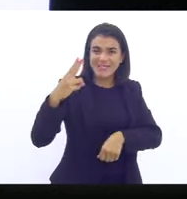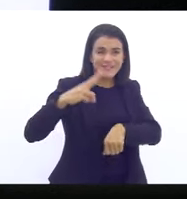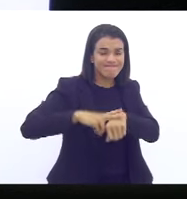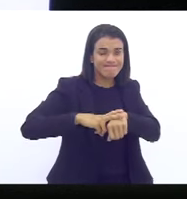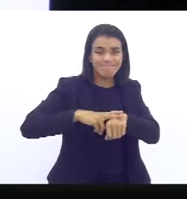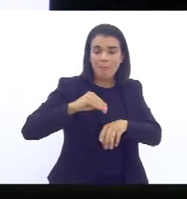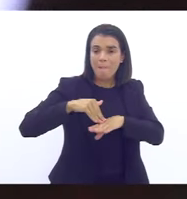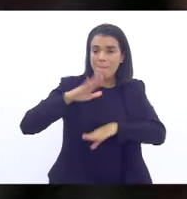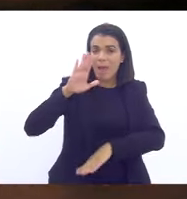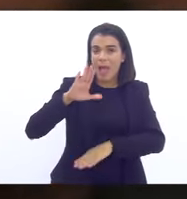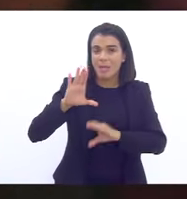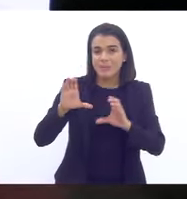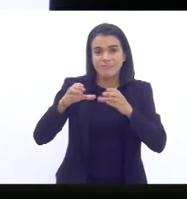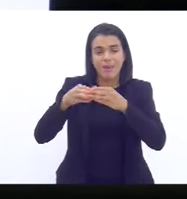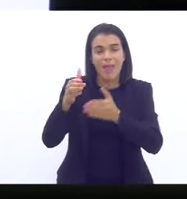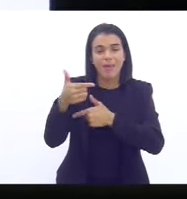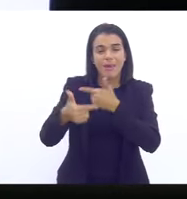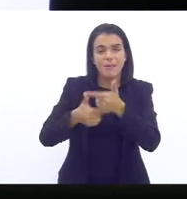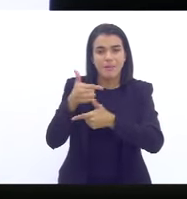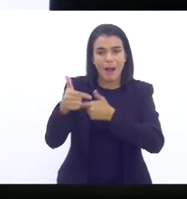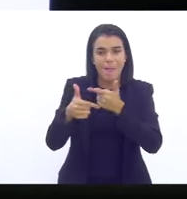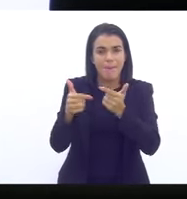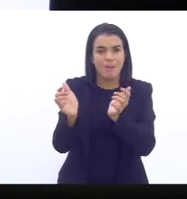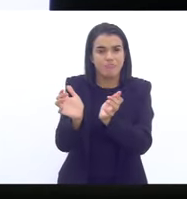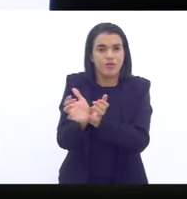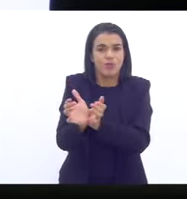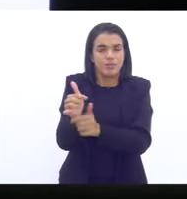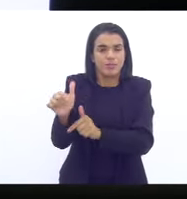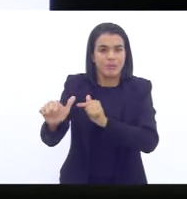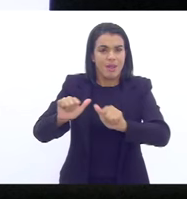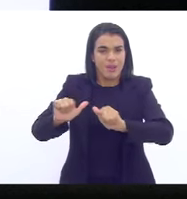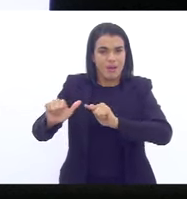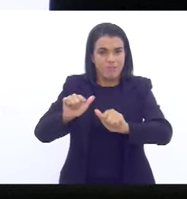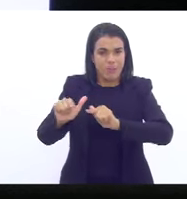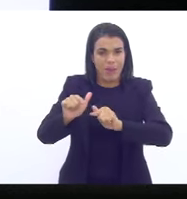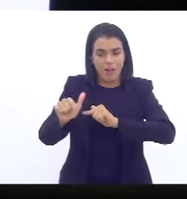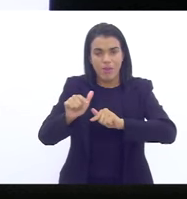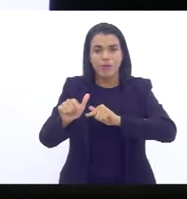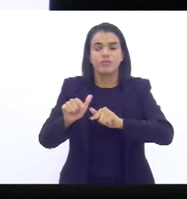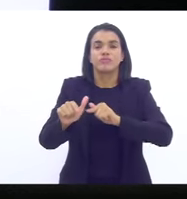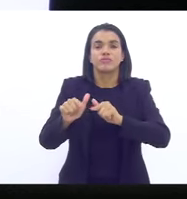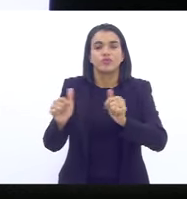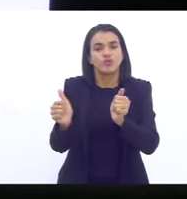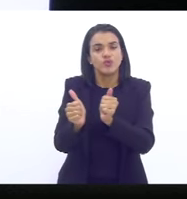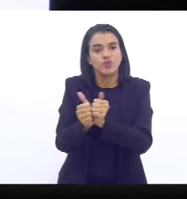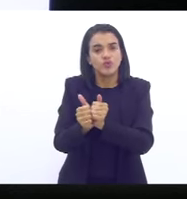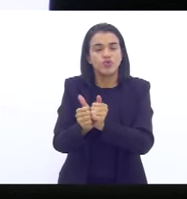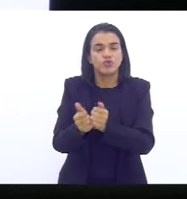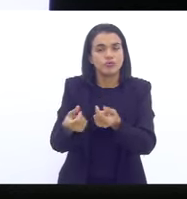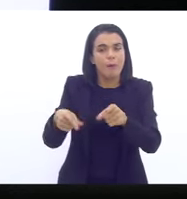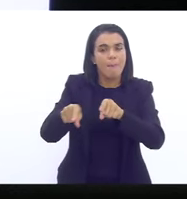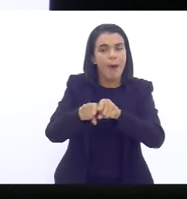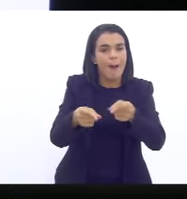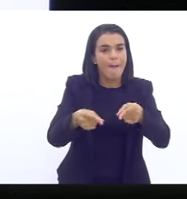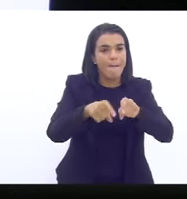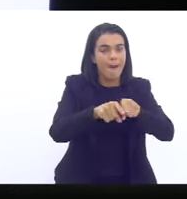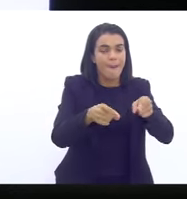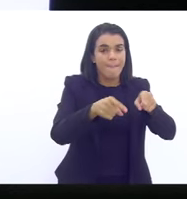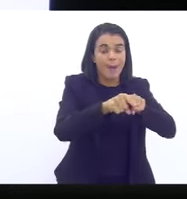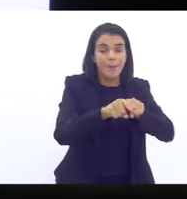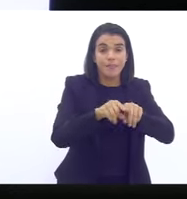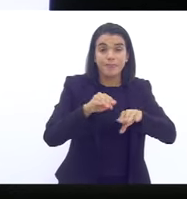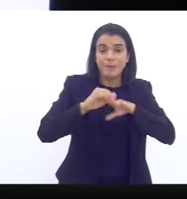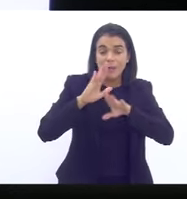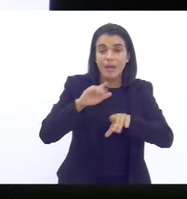campo através de uma mobilização extraordinária junto aos nossos parceiros, além